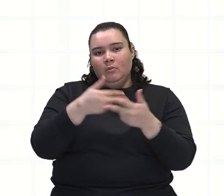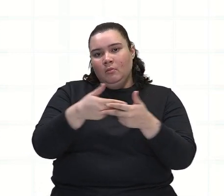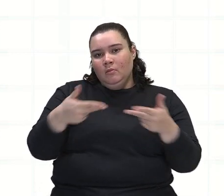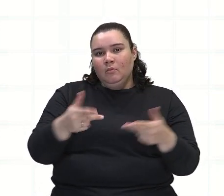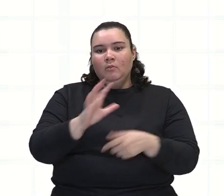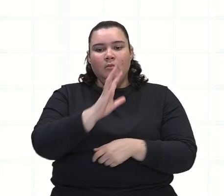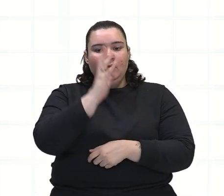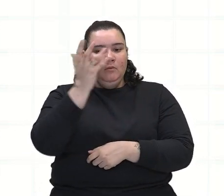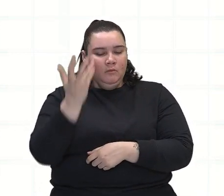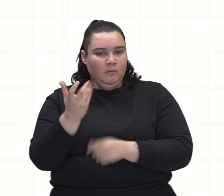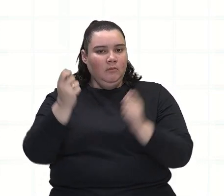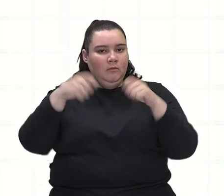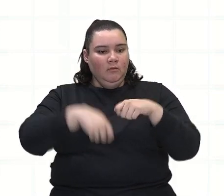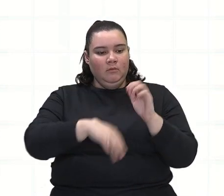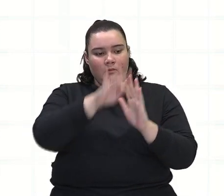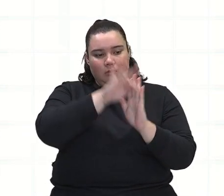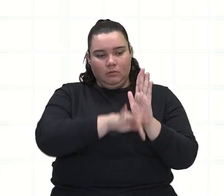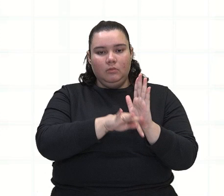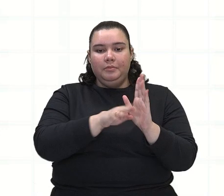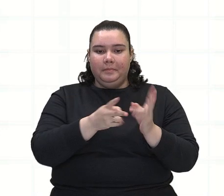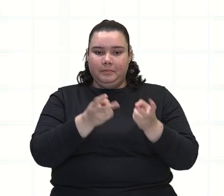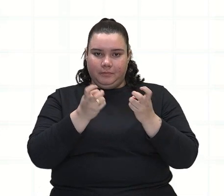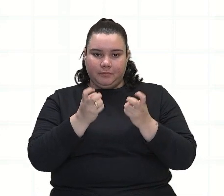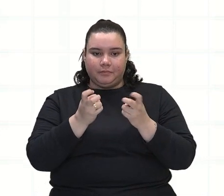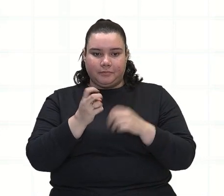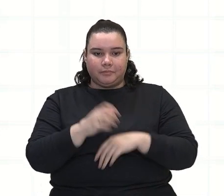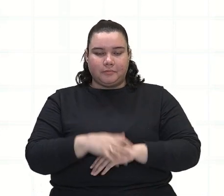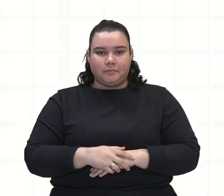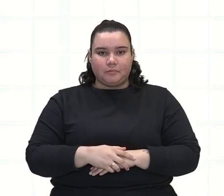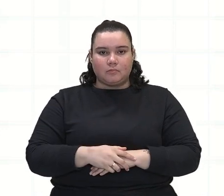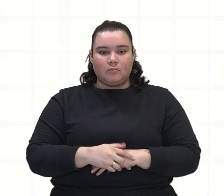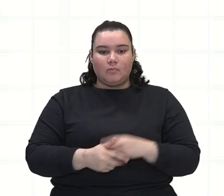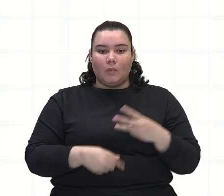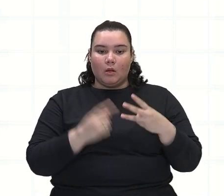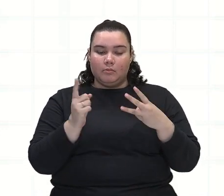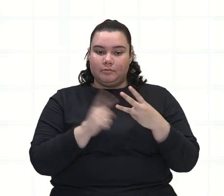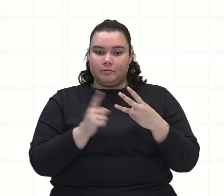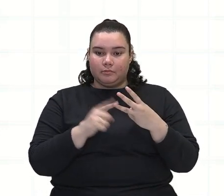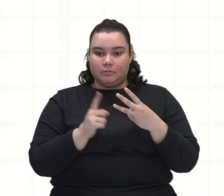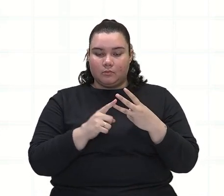fato descrito. Na tipologia textual